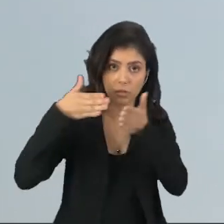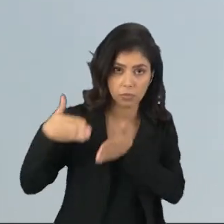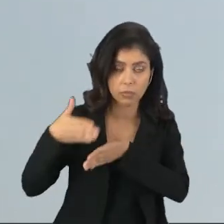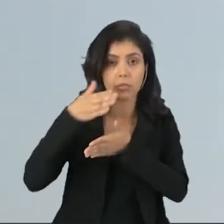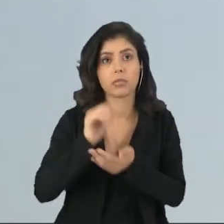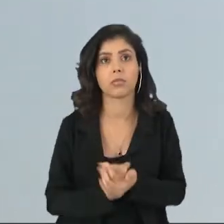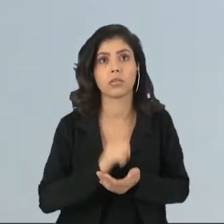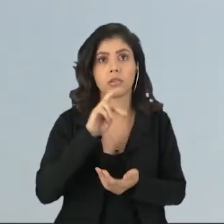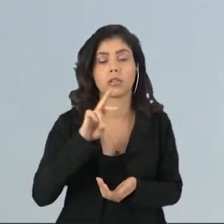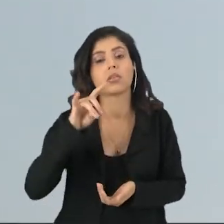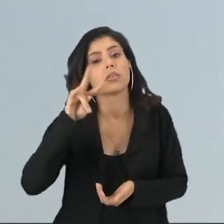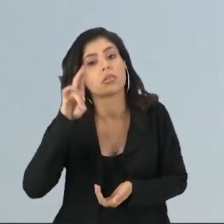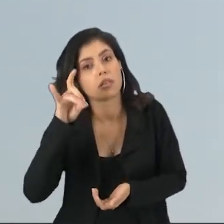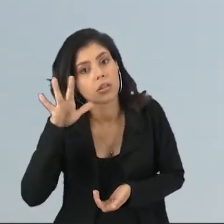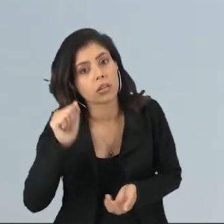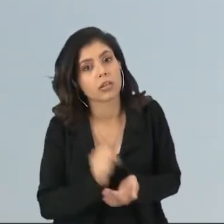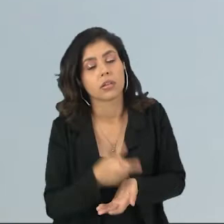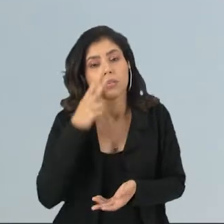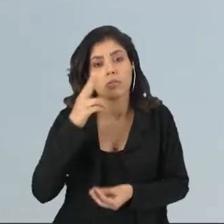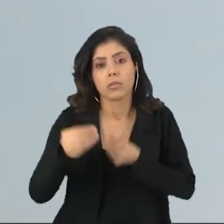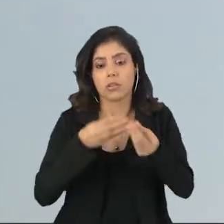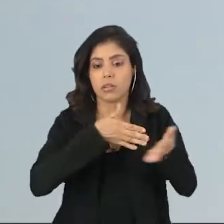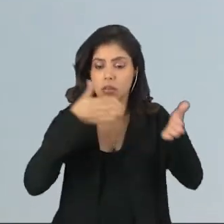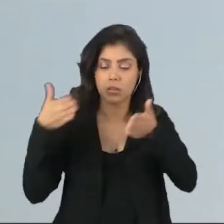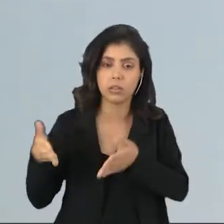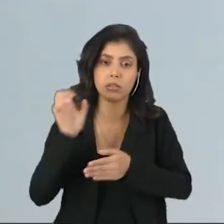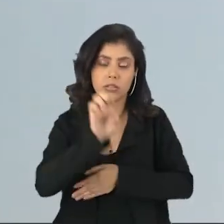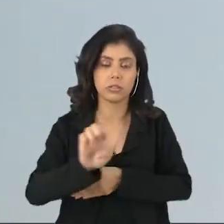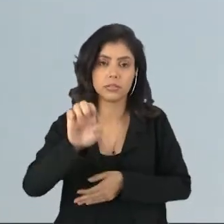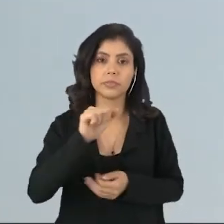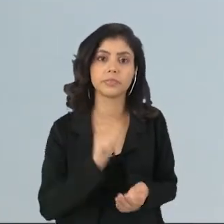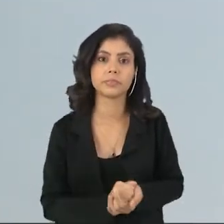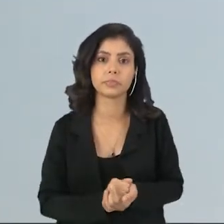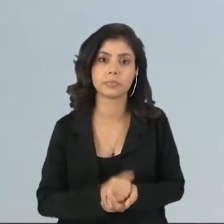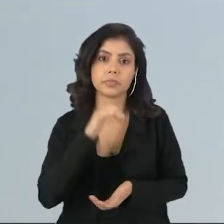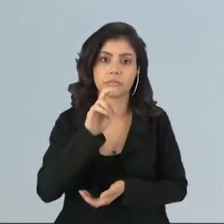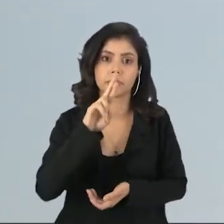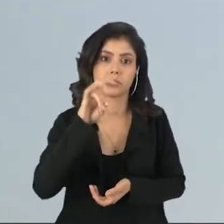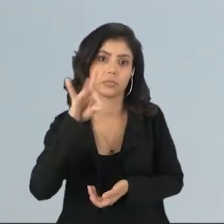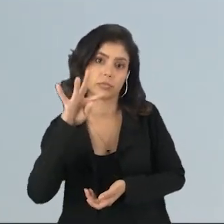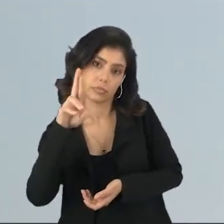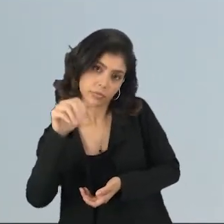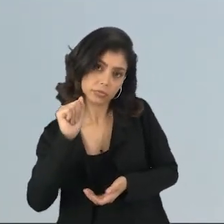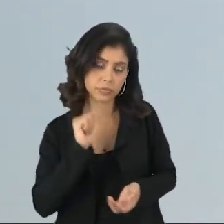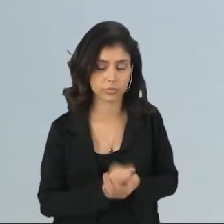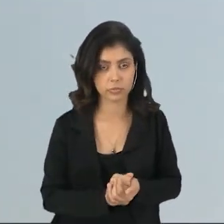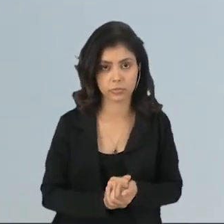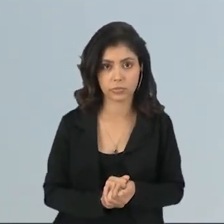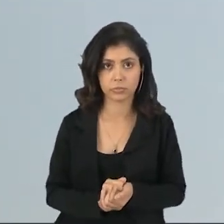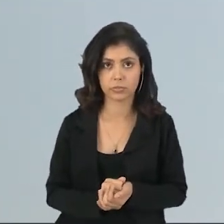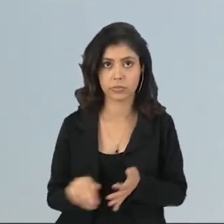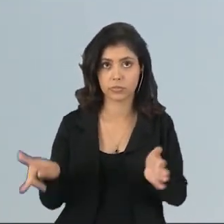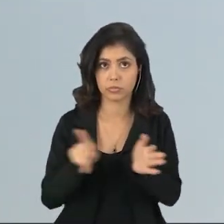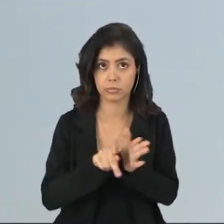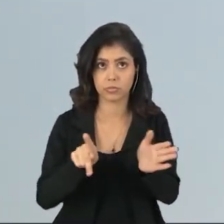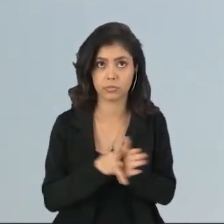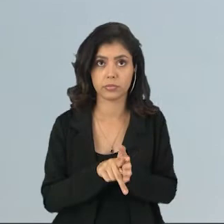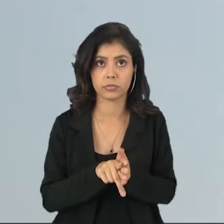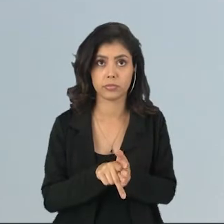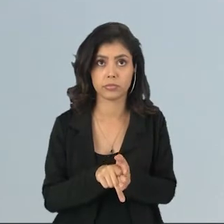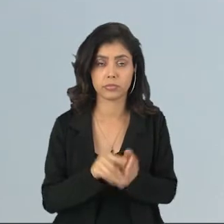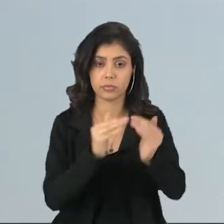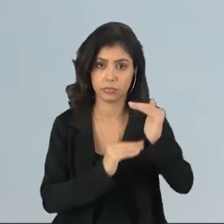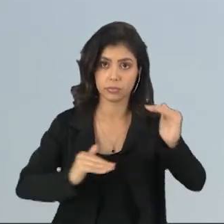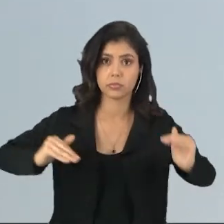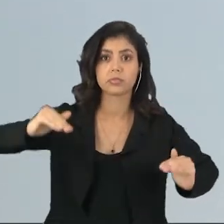eurocêntrica. O mundo é visto a partir da Europa. Então é a parte etnográfica, né? Que é uma raça que está